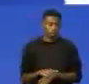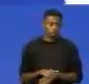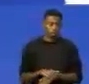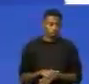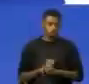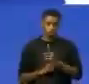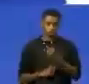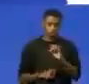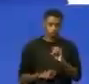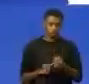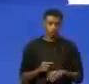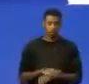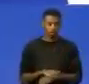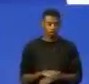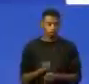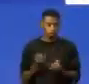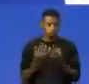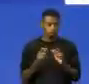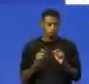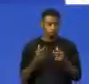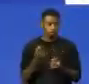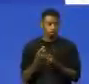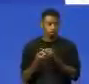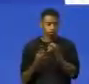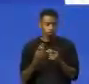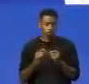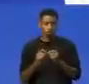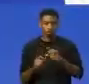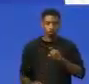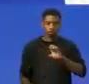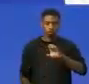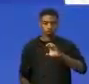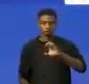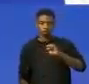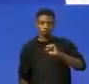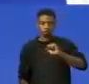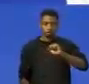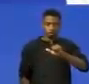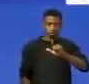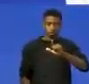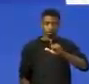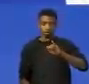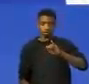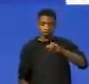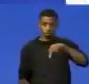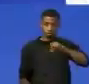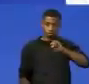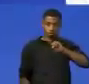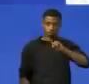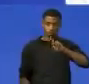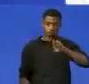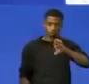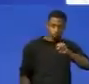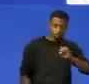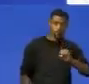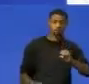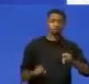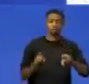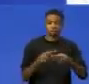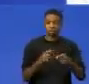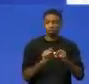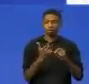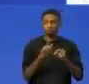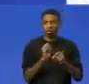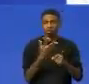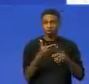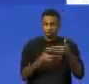Questão 120. Falava sobre alguns dessalinizadores, tá? Citava a osmose reversa, e para que